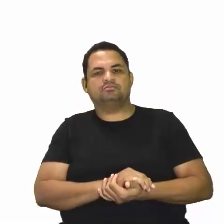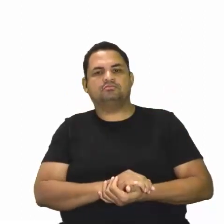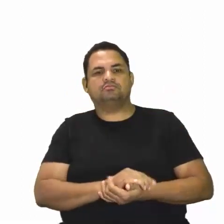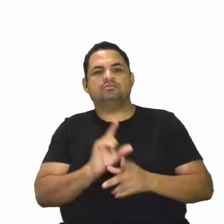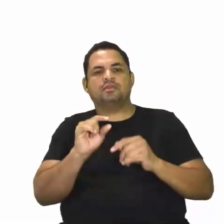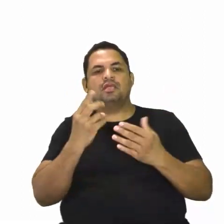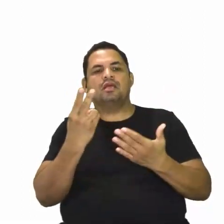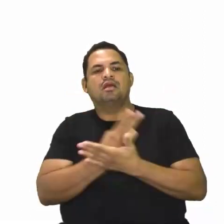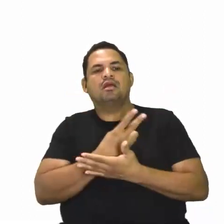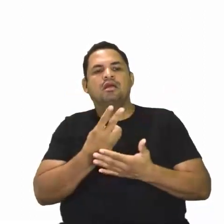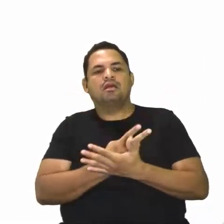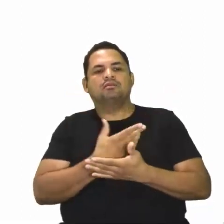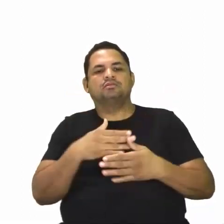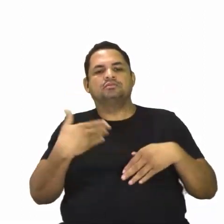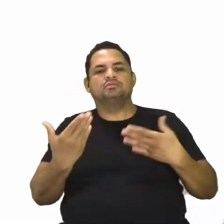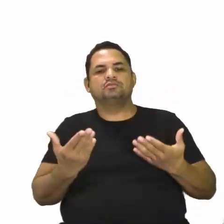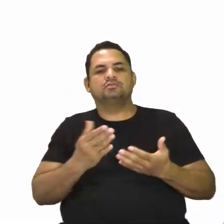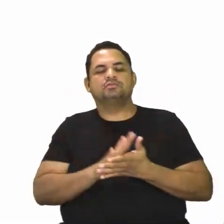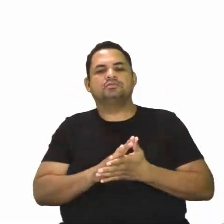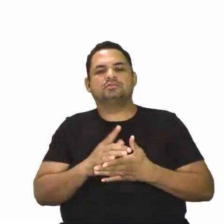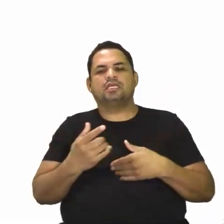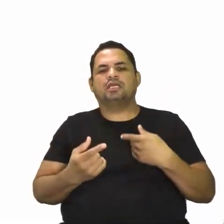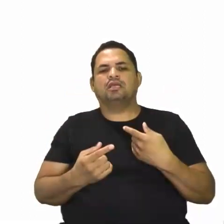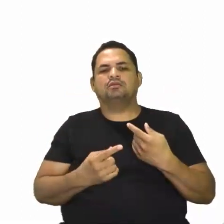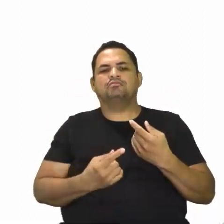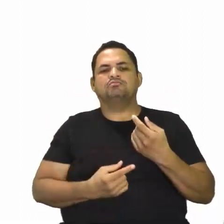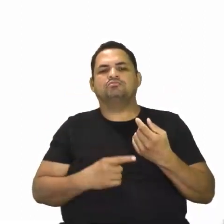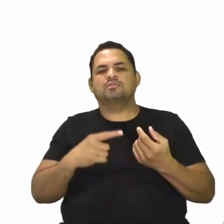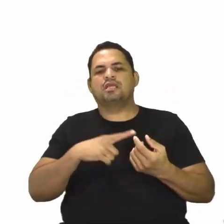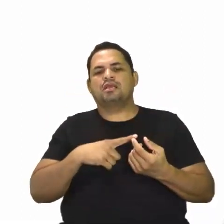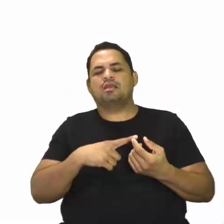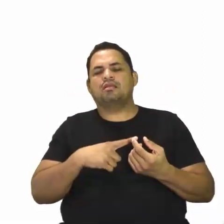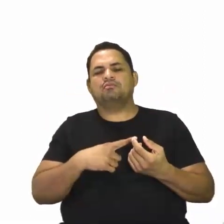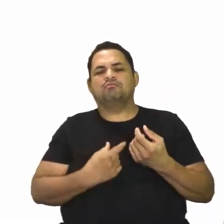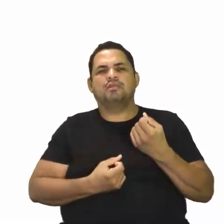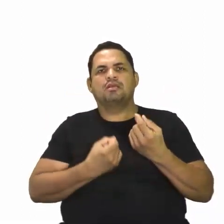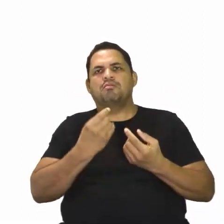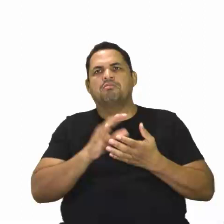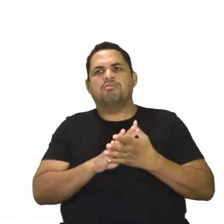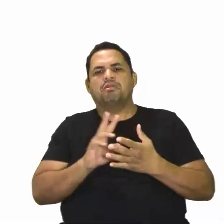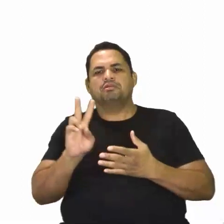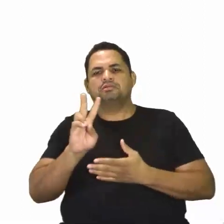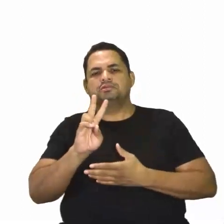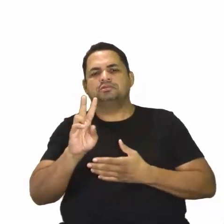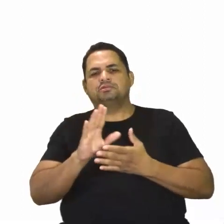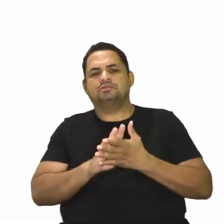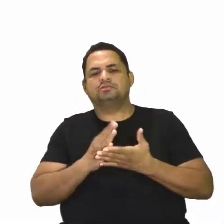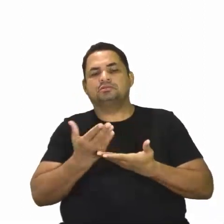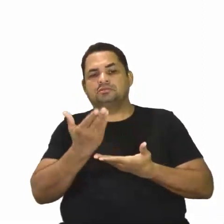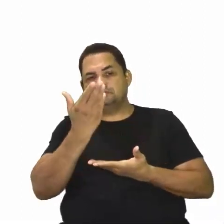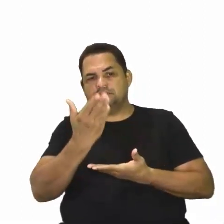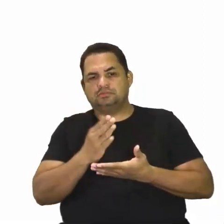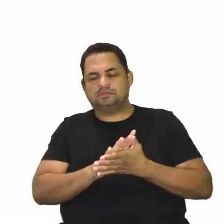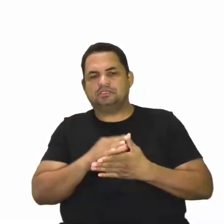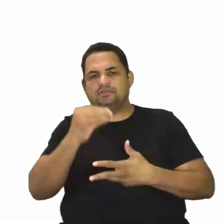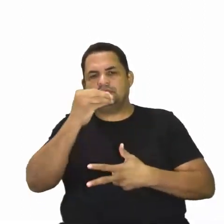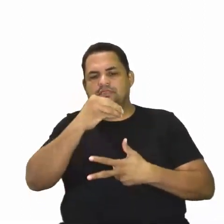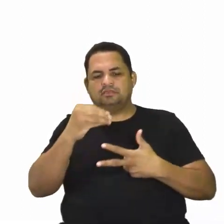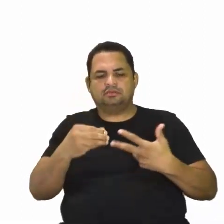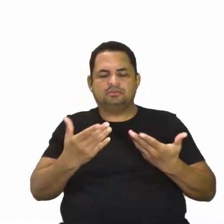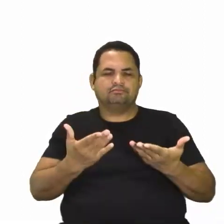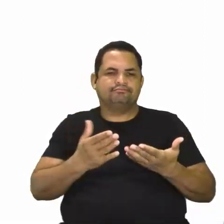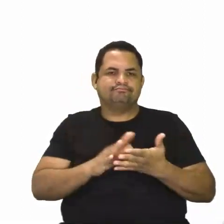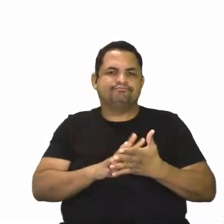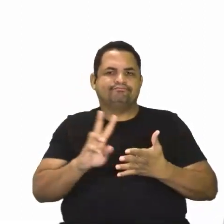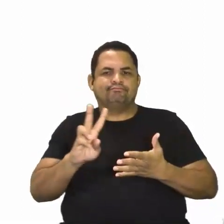E só coloca essas pegadinhas porque tem alguns vestibulares que ainda trabalham com isso aí. Tá? E como nós estamos fazendo para o Enem, para alguns